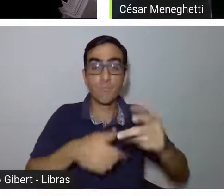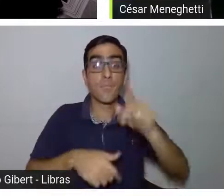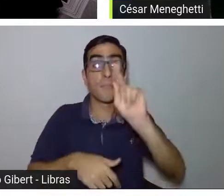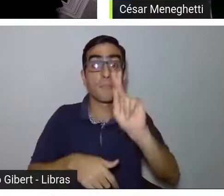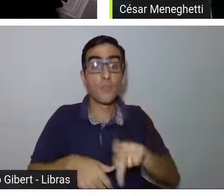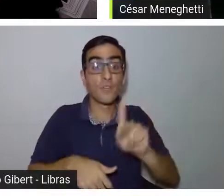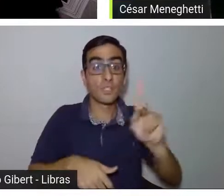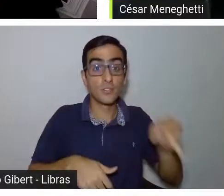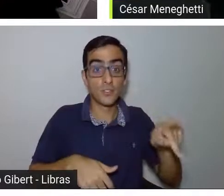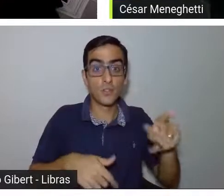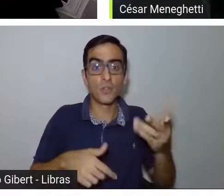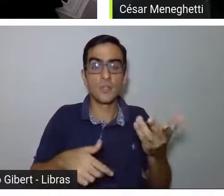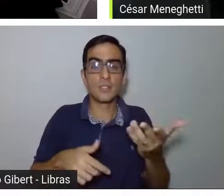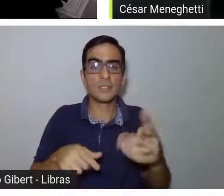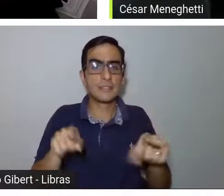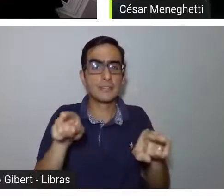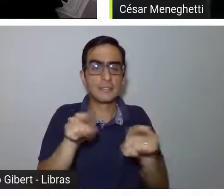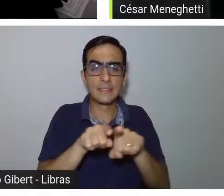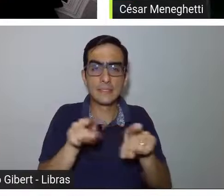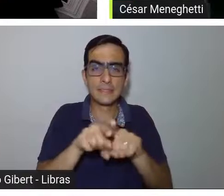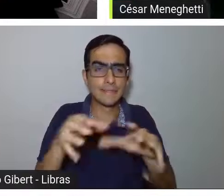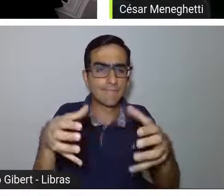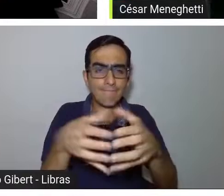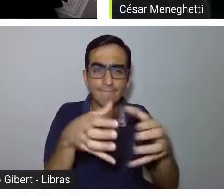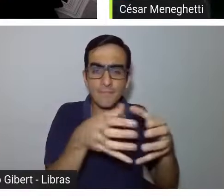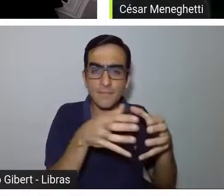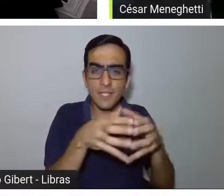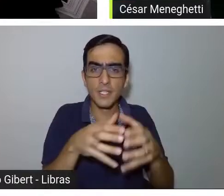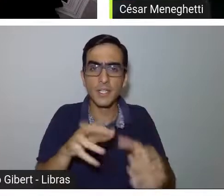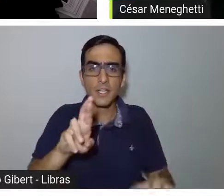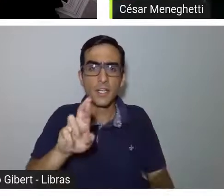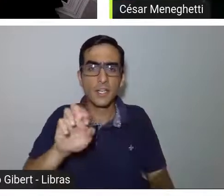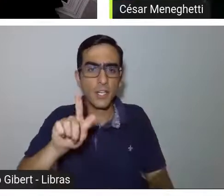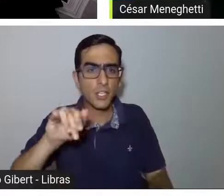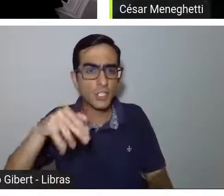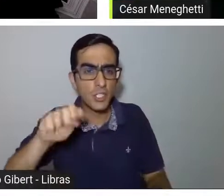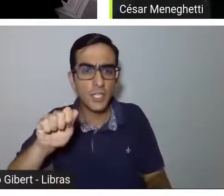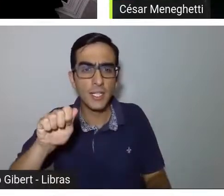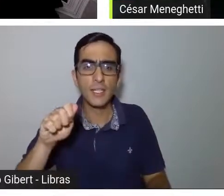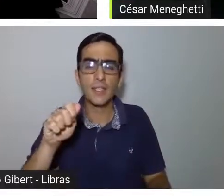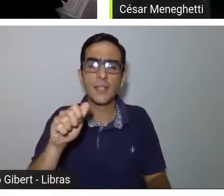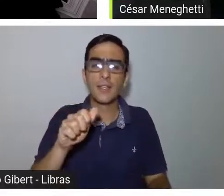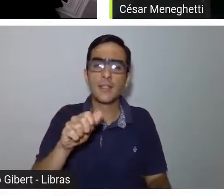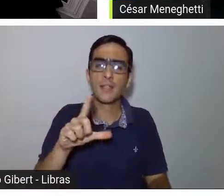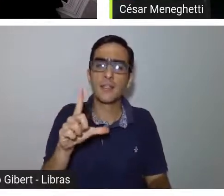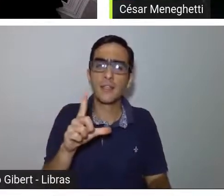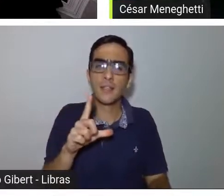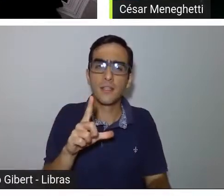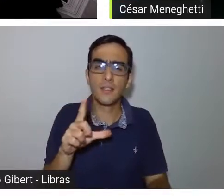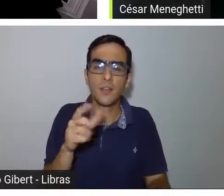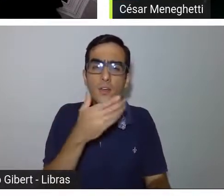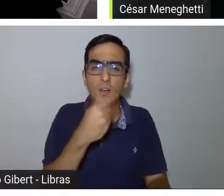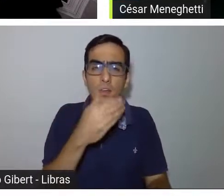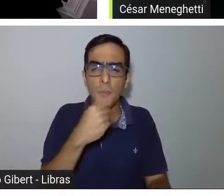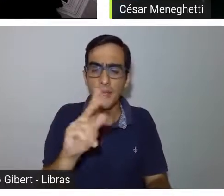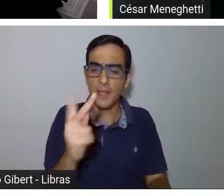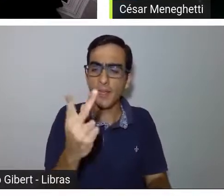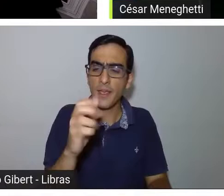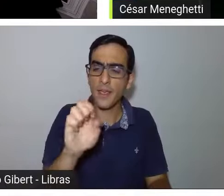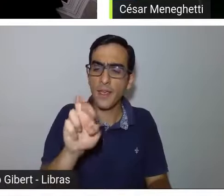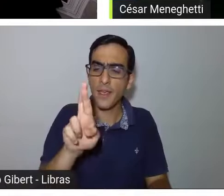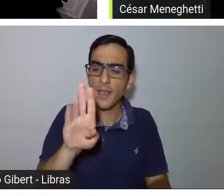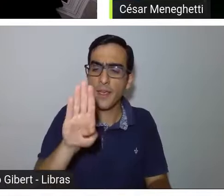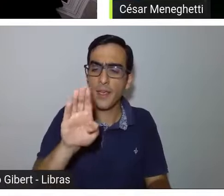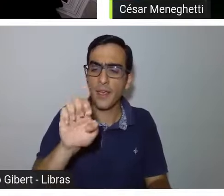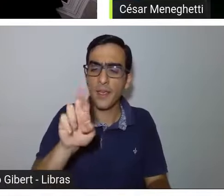professores, Júlio Plaza, tinha Regina Silveira, tinha Herbert Duchenes e